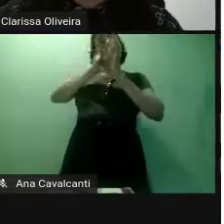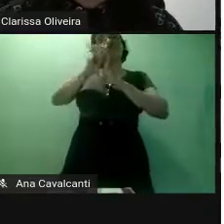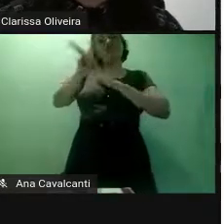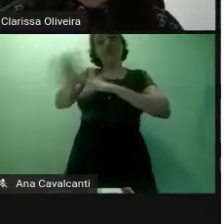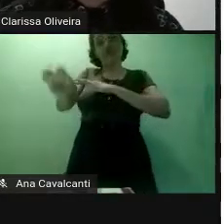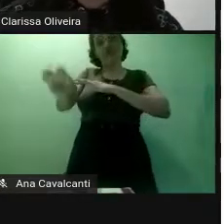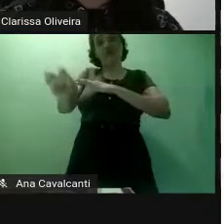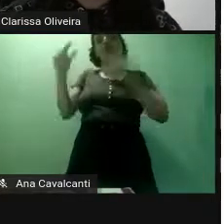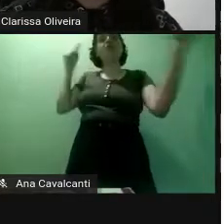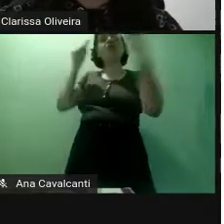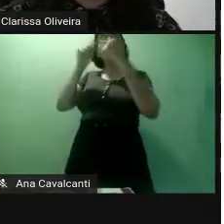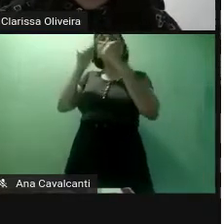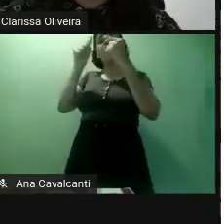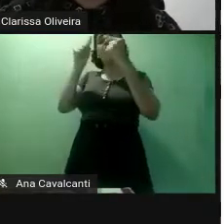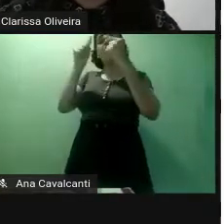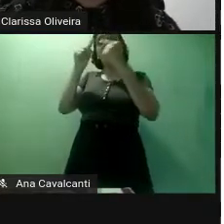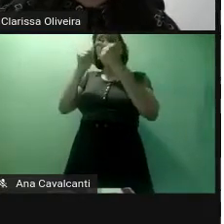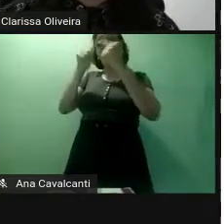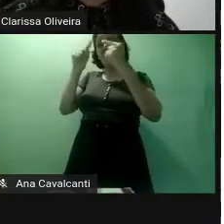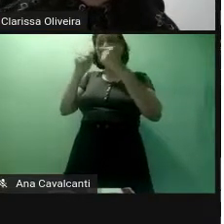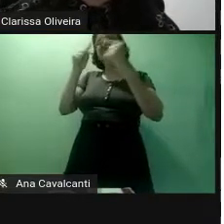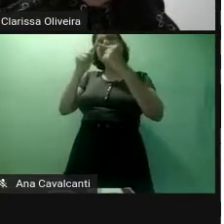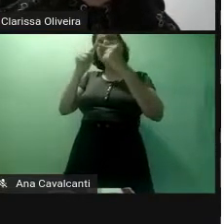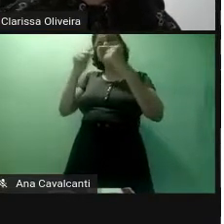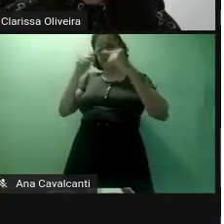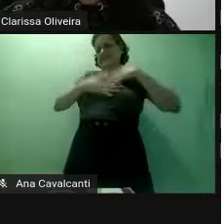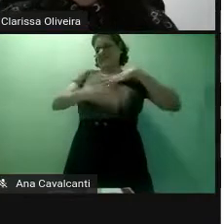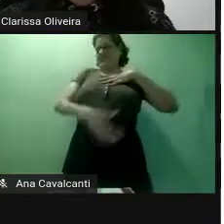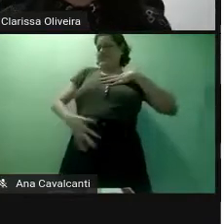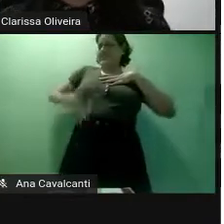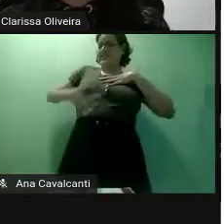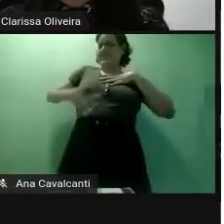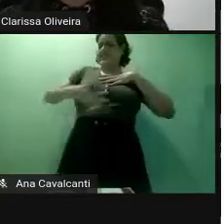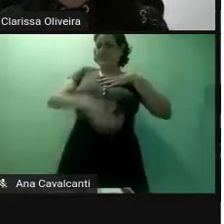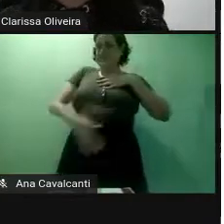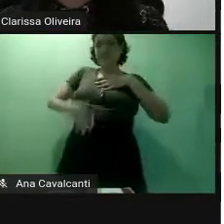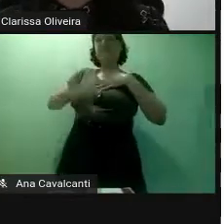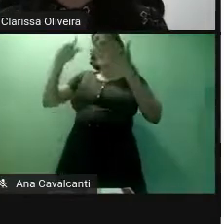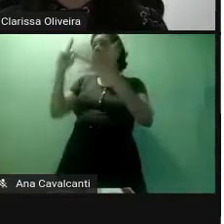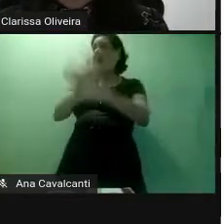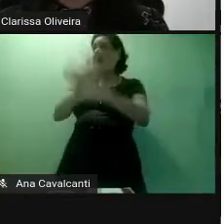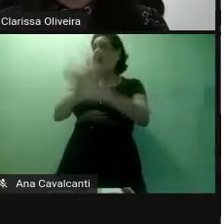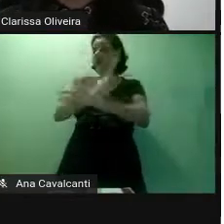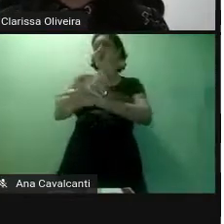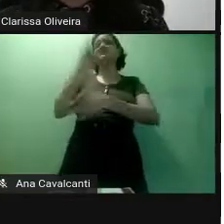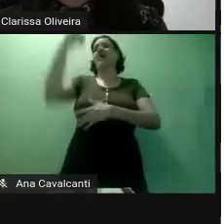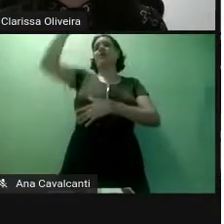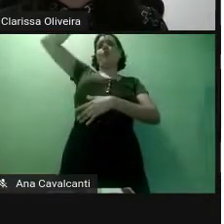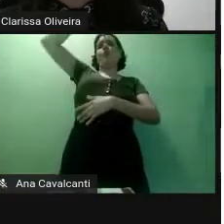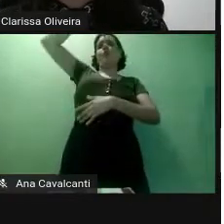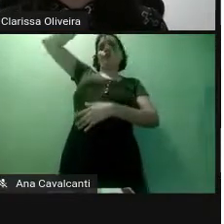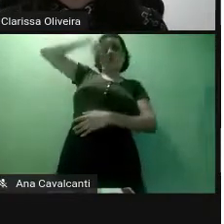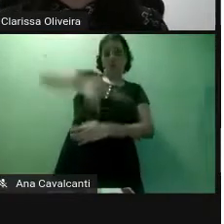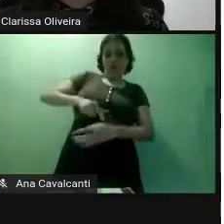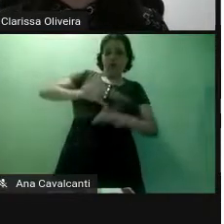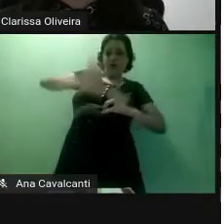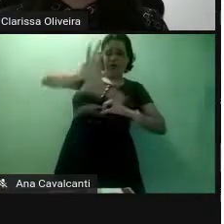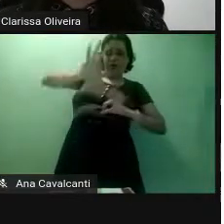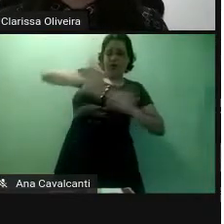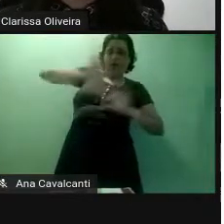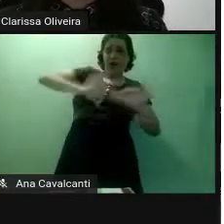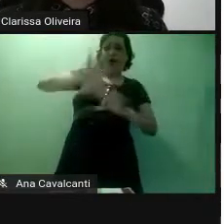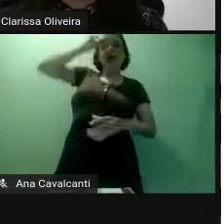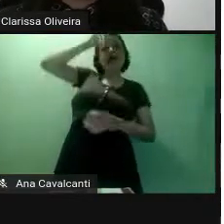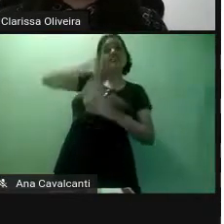afinidade pelo nosso sistema digestivo, então ele pode ficar se reproduzindo ali nas células do nosso